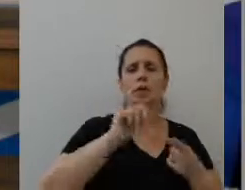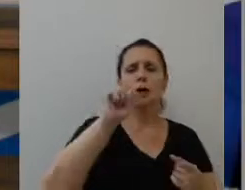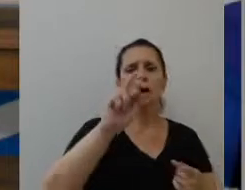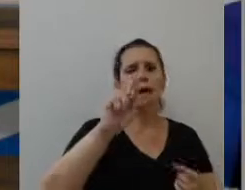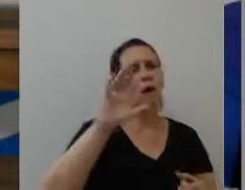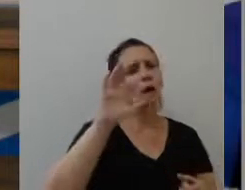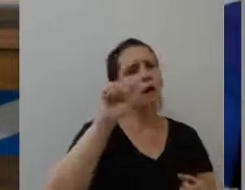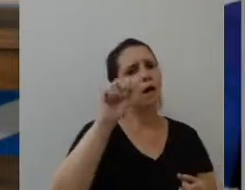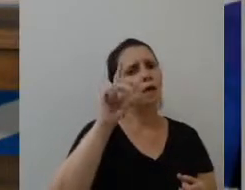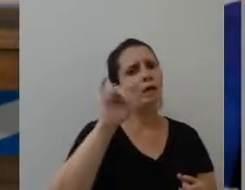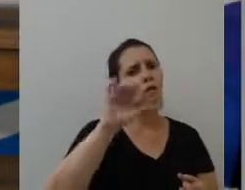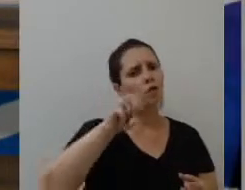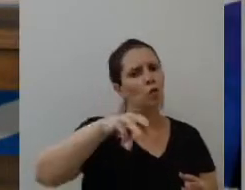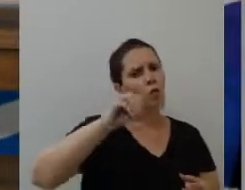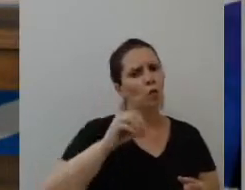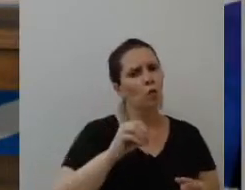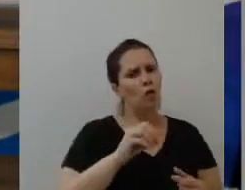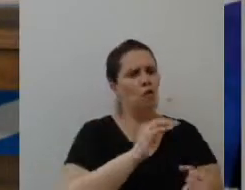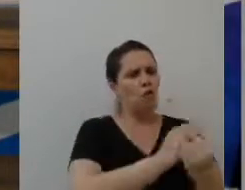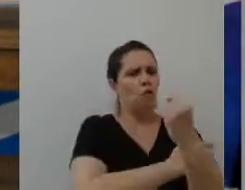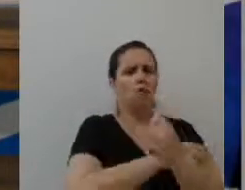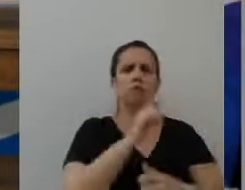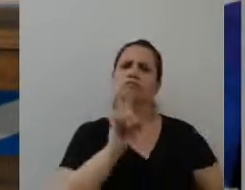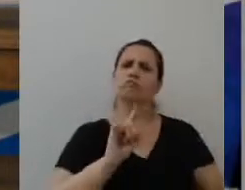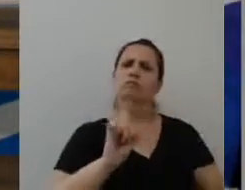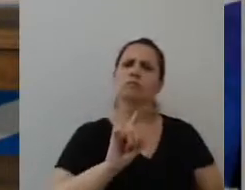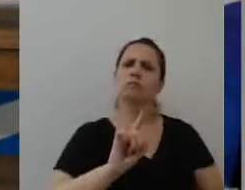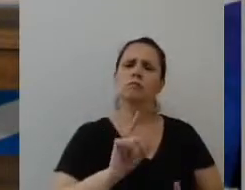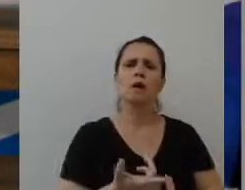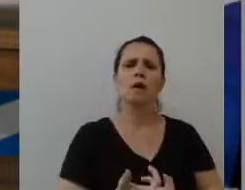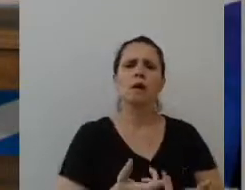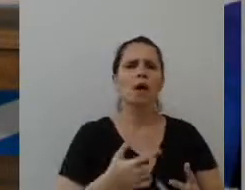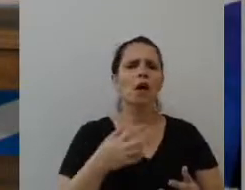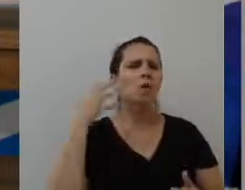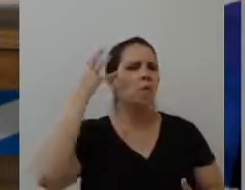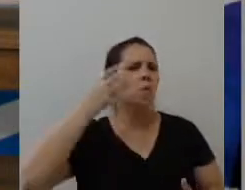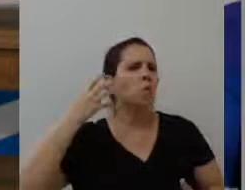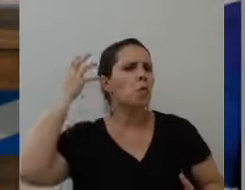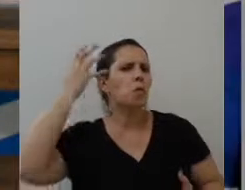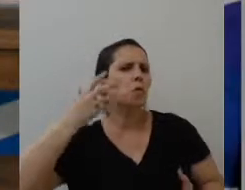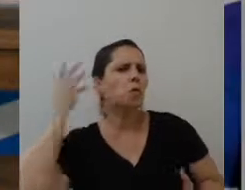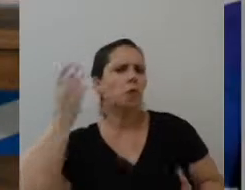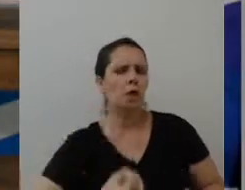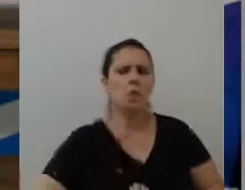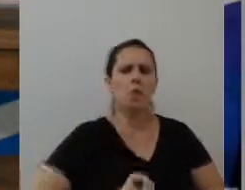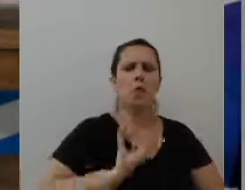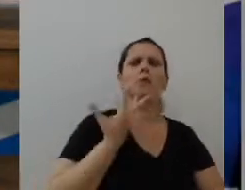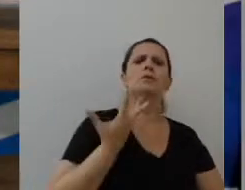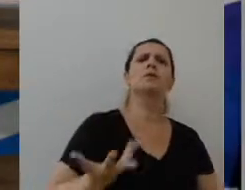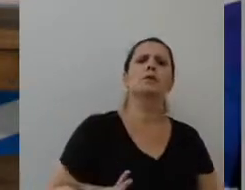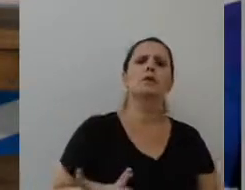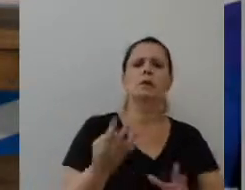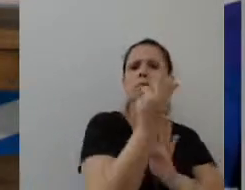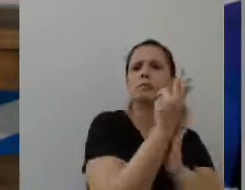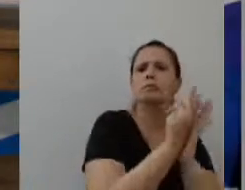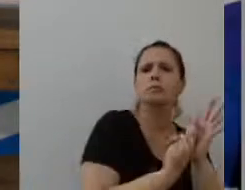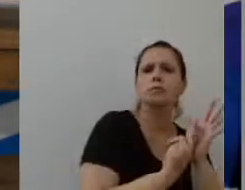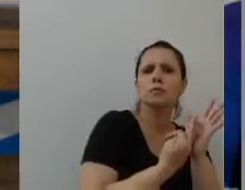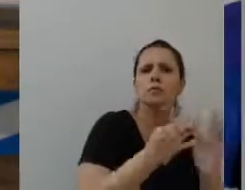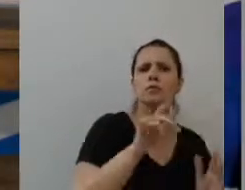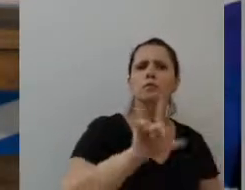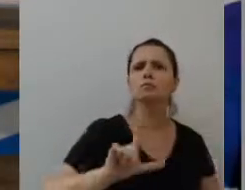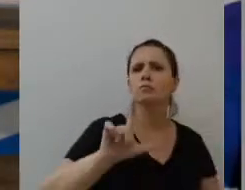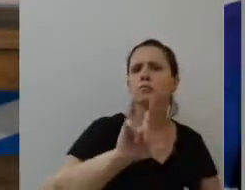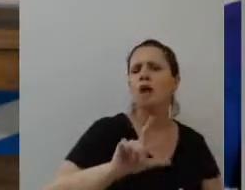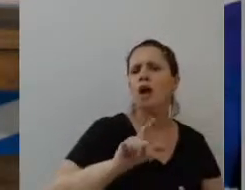de trazer gêneros musicais para a poesia, para o texto literário, isso é muito forte